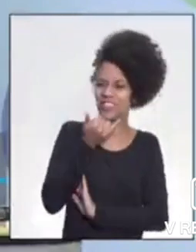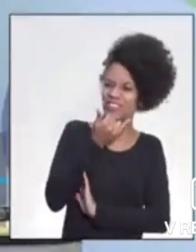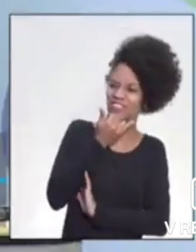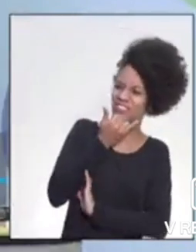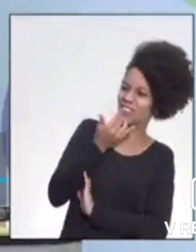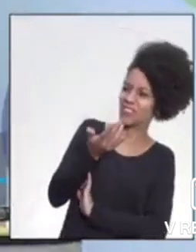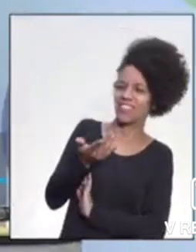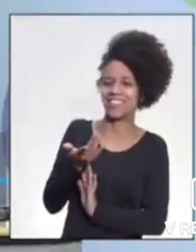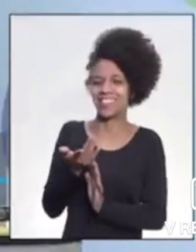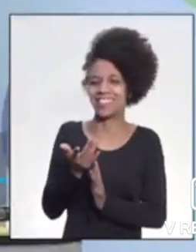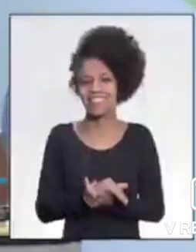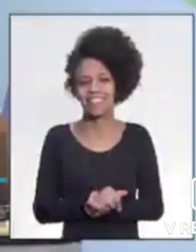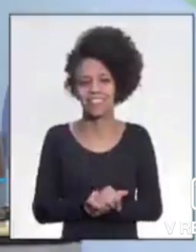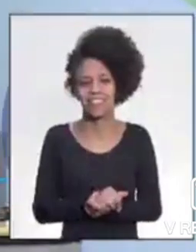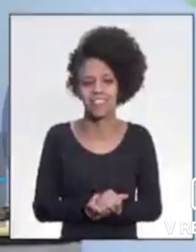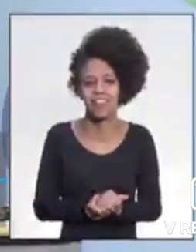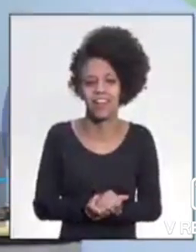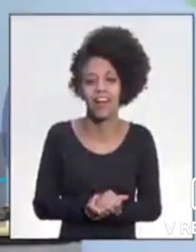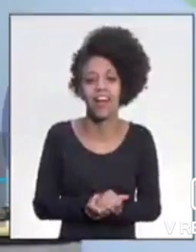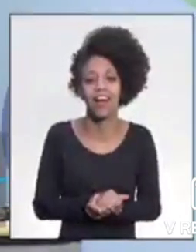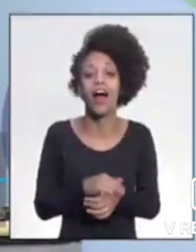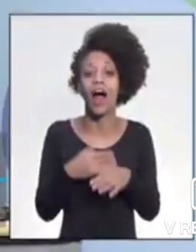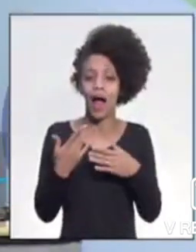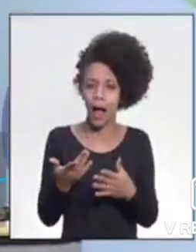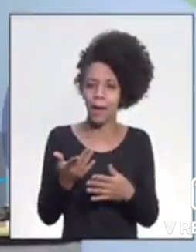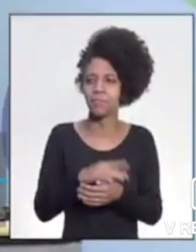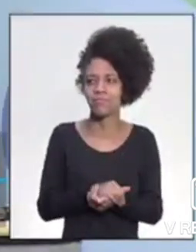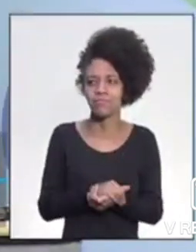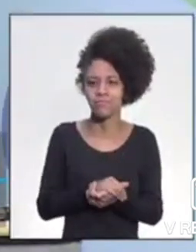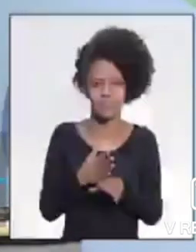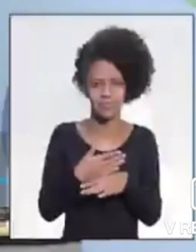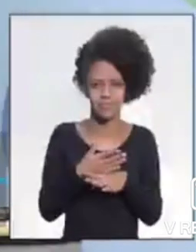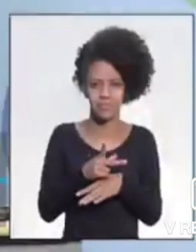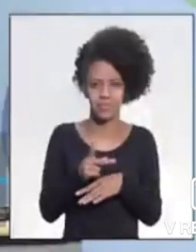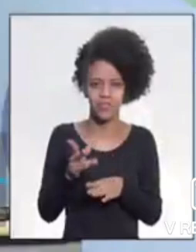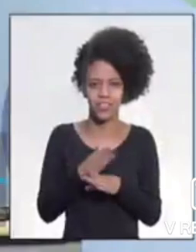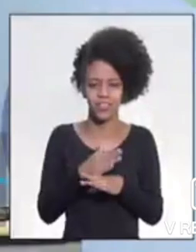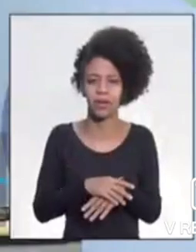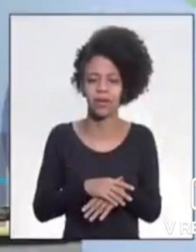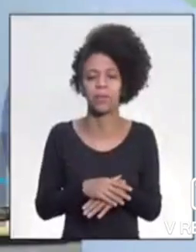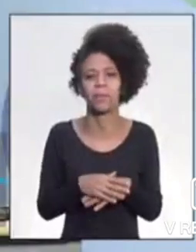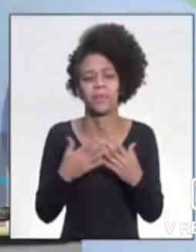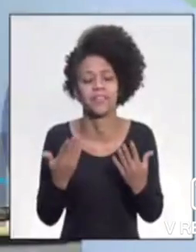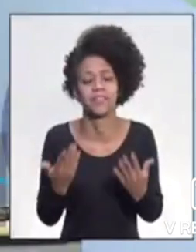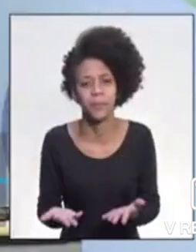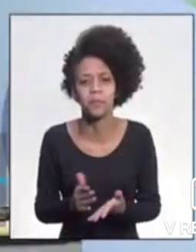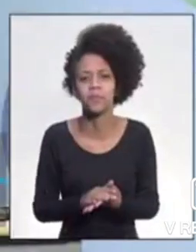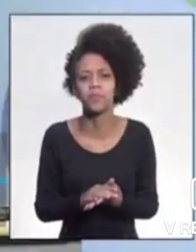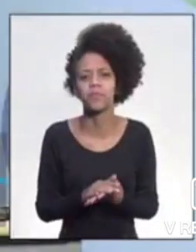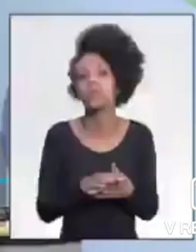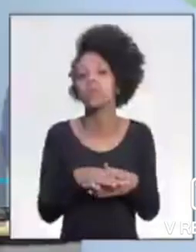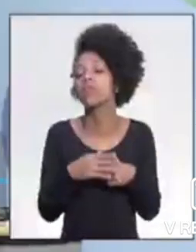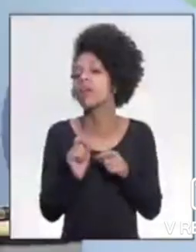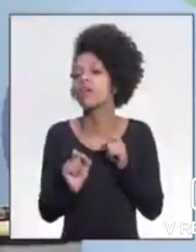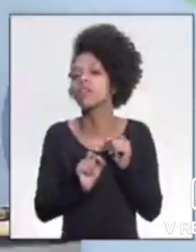Então, tá bom. Vamos ver aqui. Então tá no Rutherford, né? Que